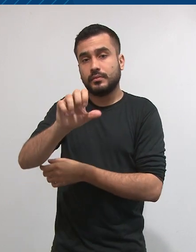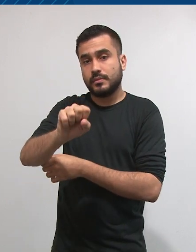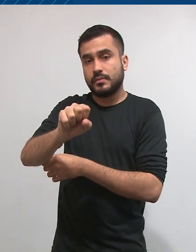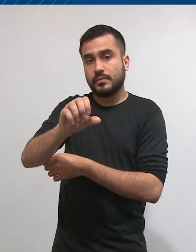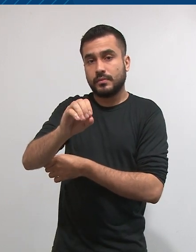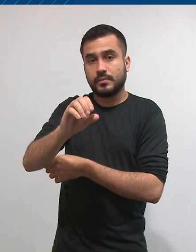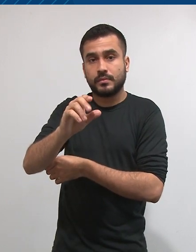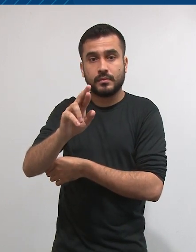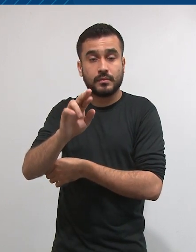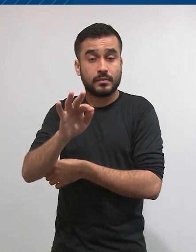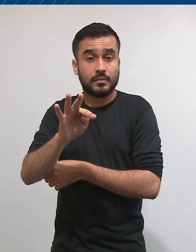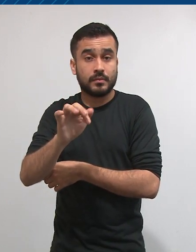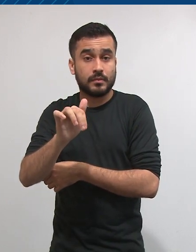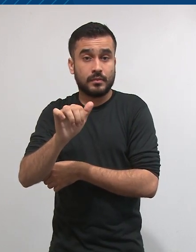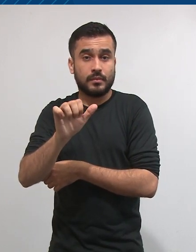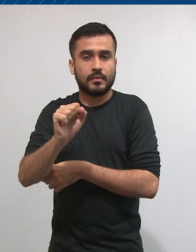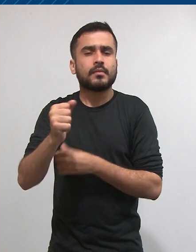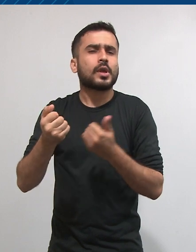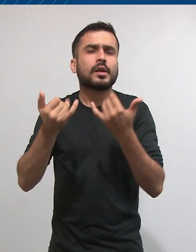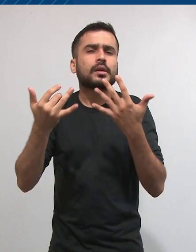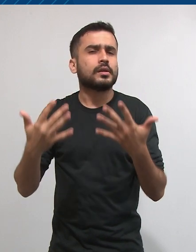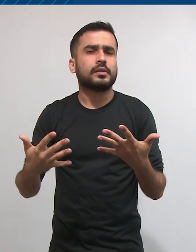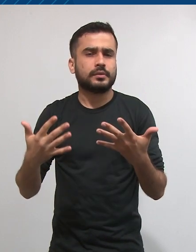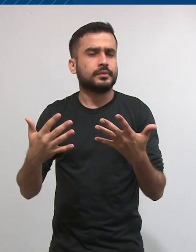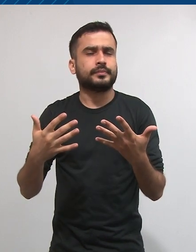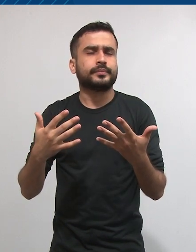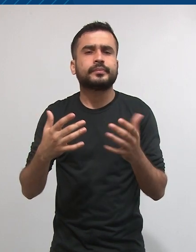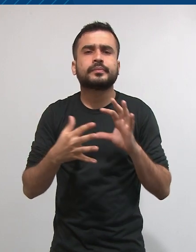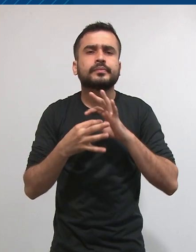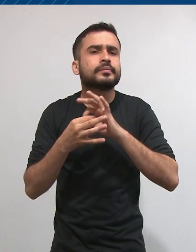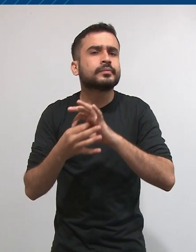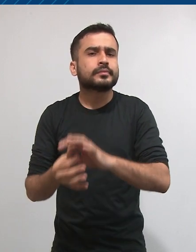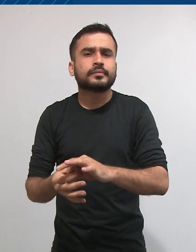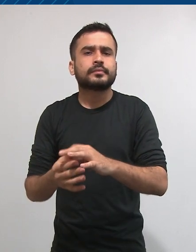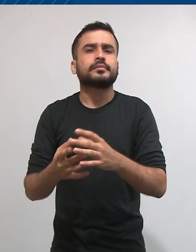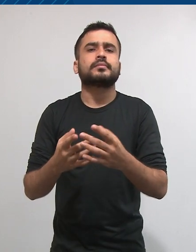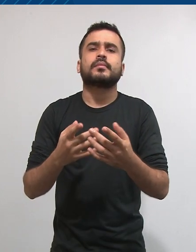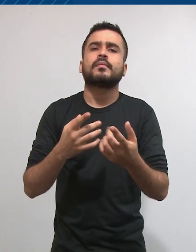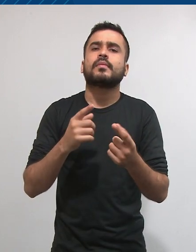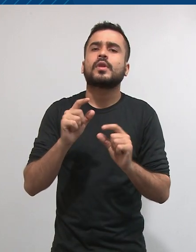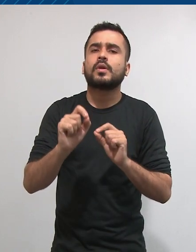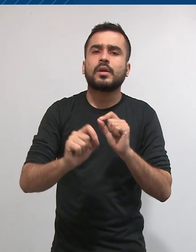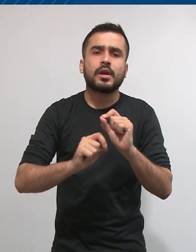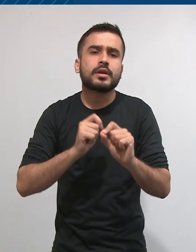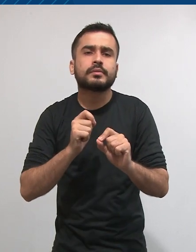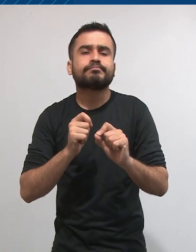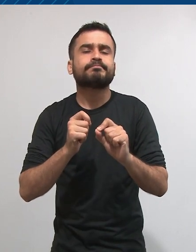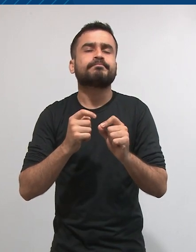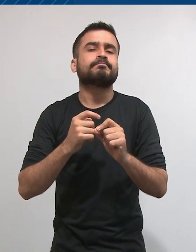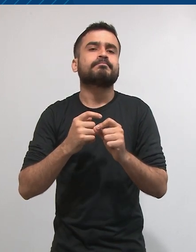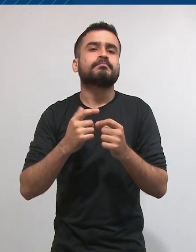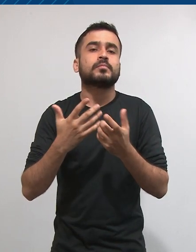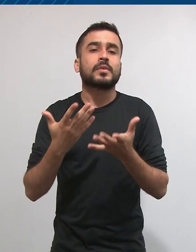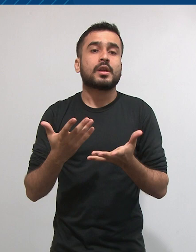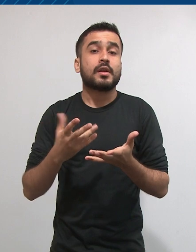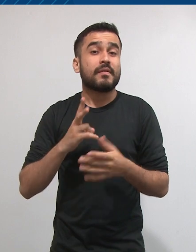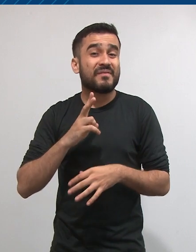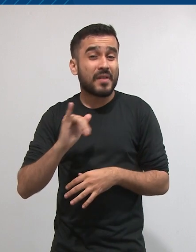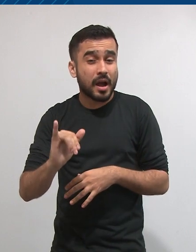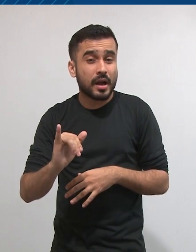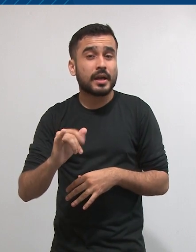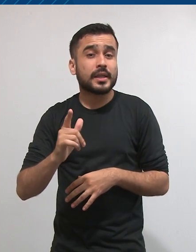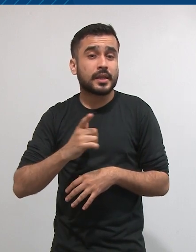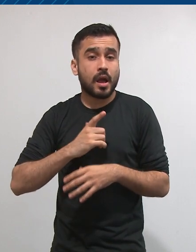defender exatamente essa situação de uma dialética em que